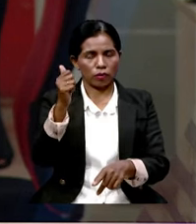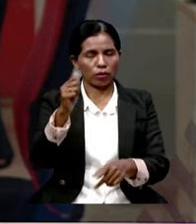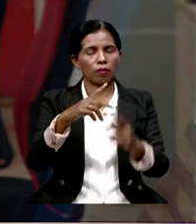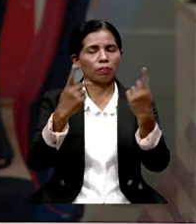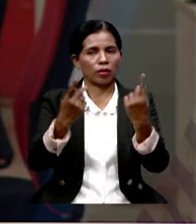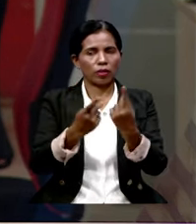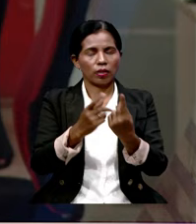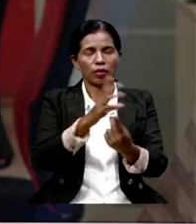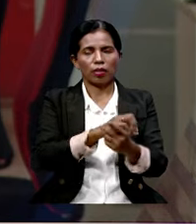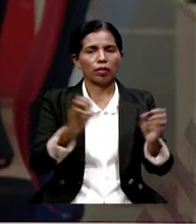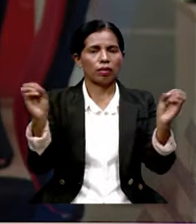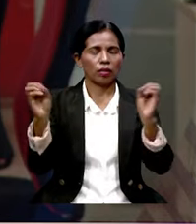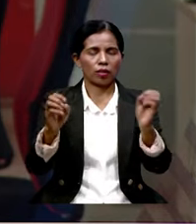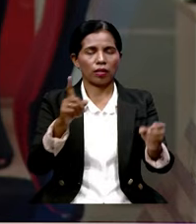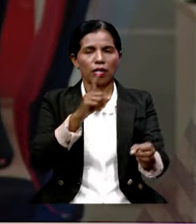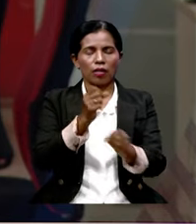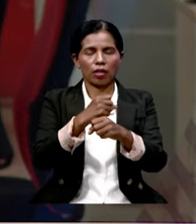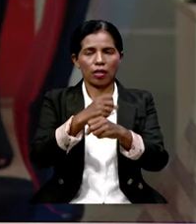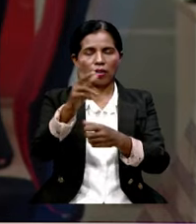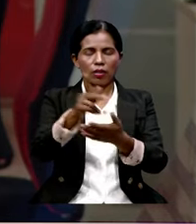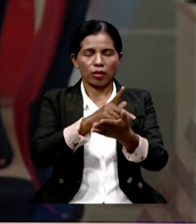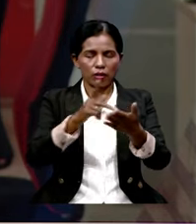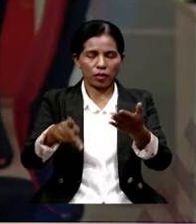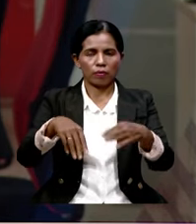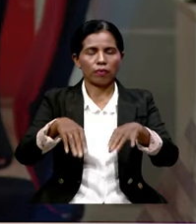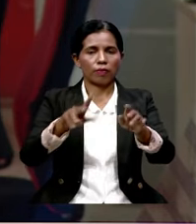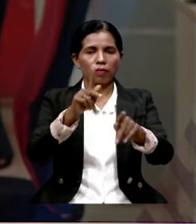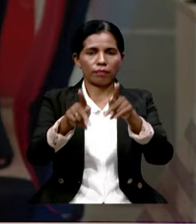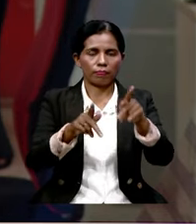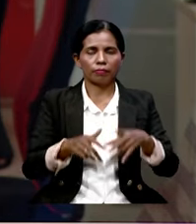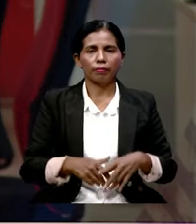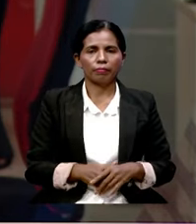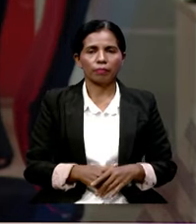refere alegadamente comete crime tráfico humano.